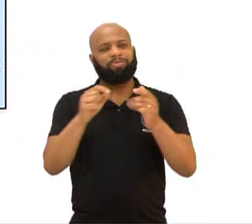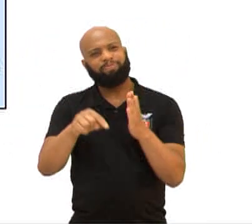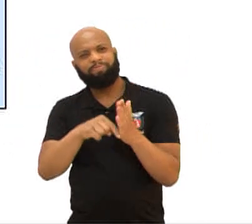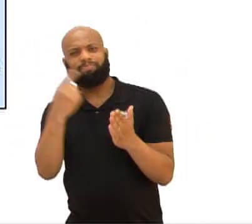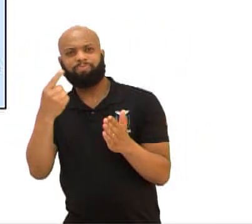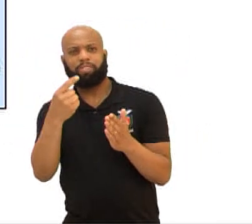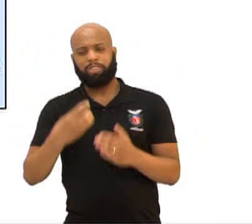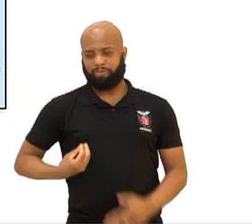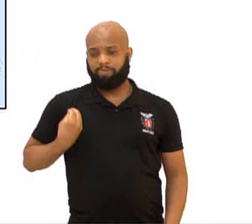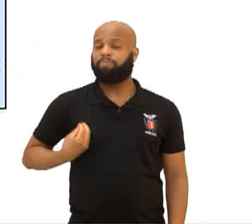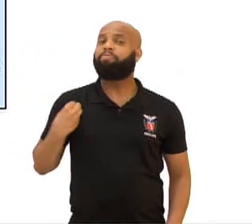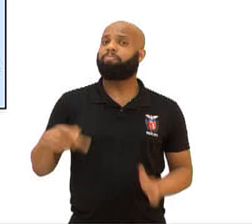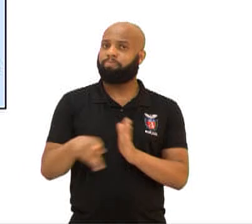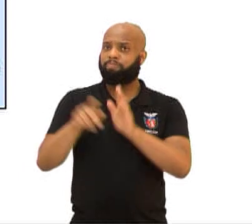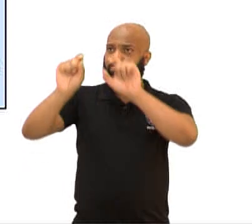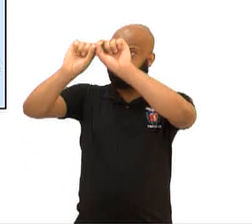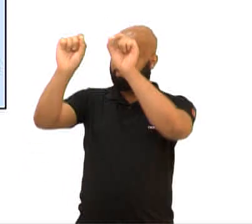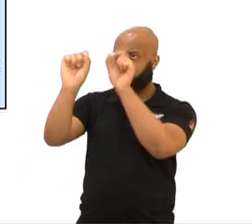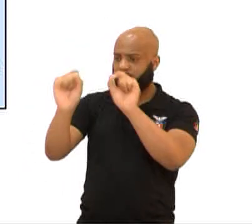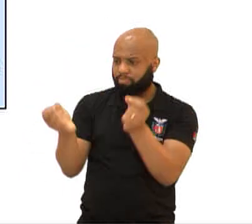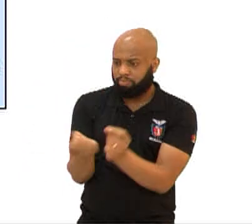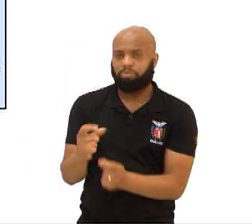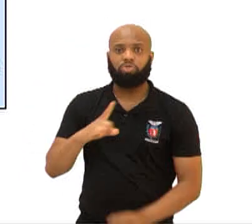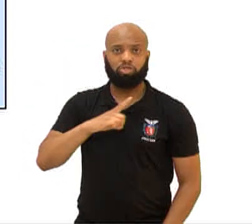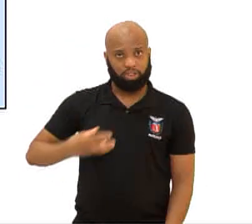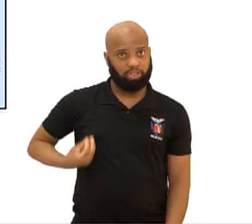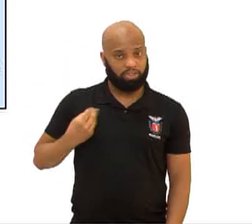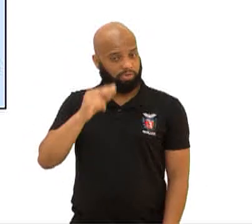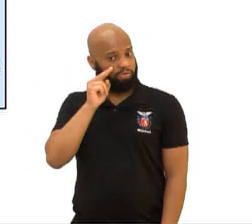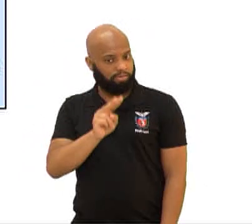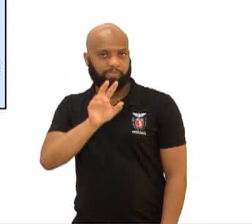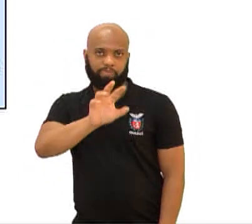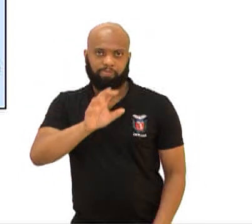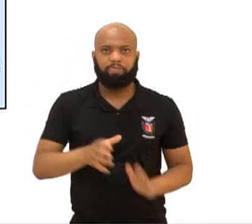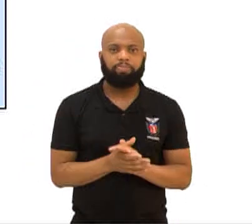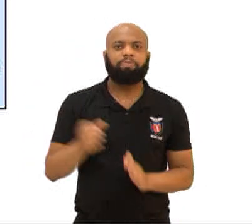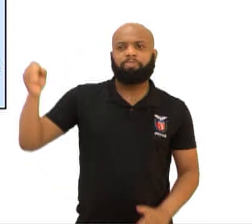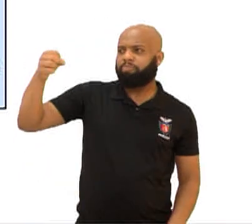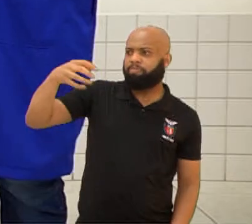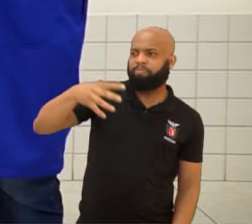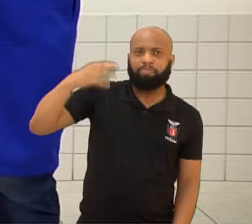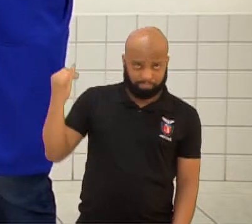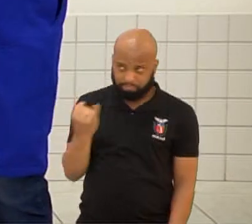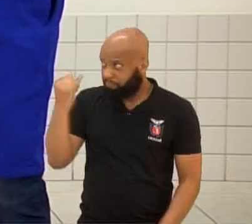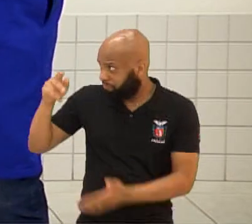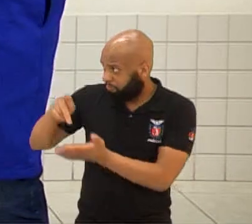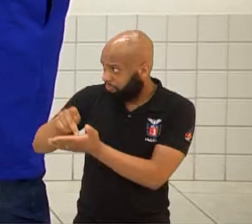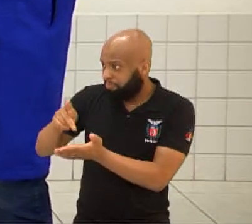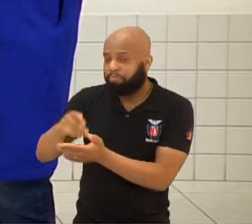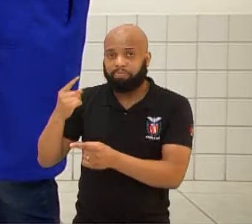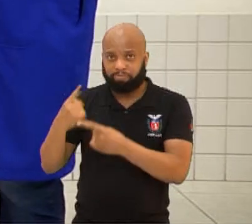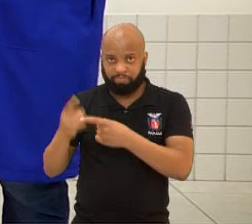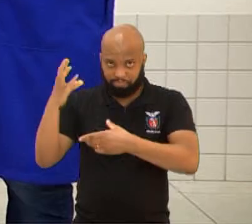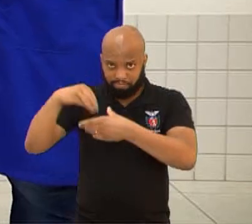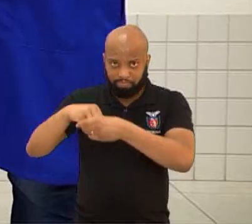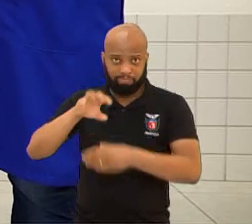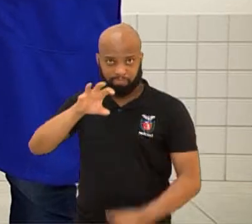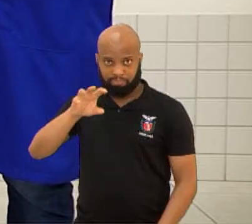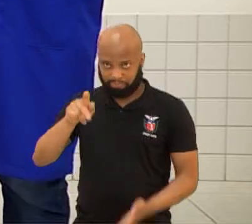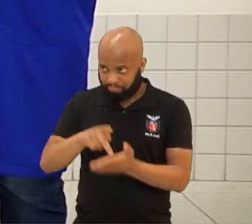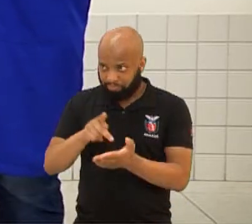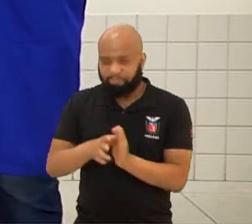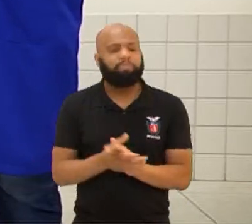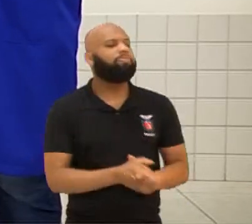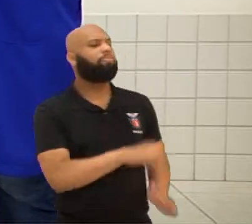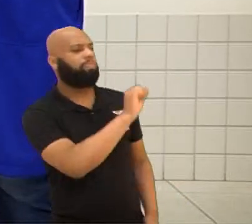organismos que apresentavam esse tipo de visão. Tá? E a luz, né, professor, é muito importante dentro desse aspecto da visão, né?